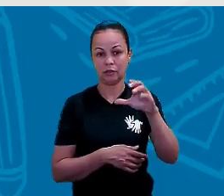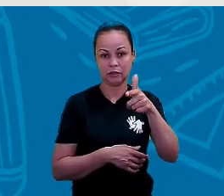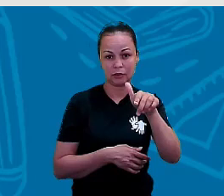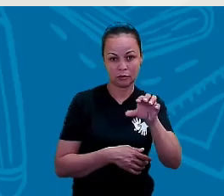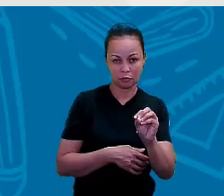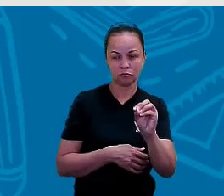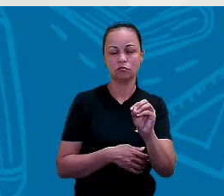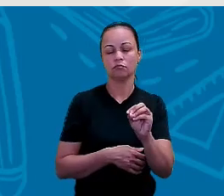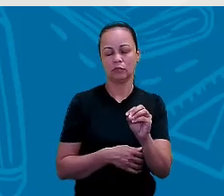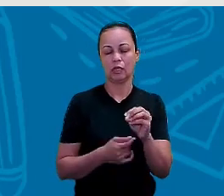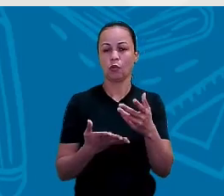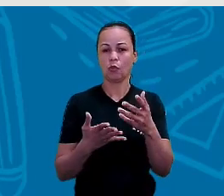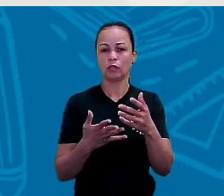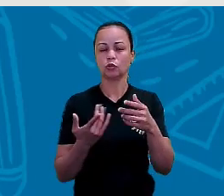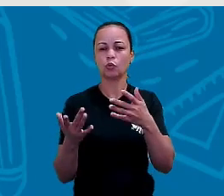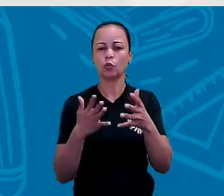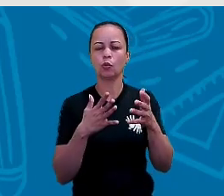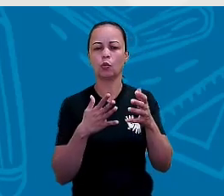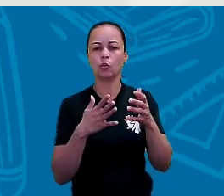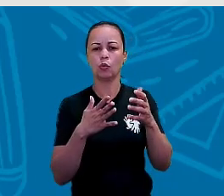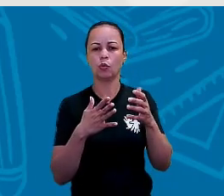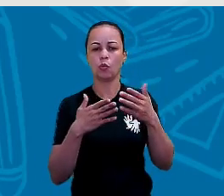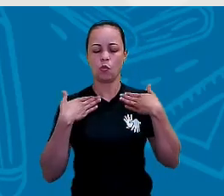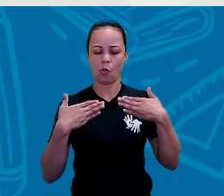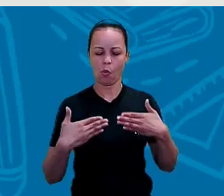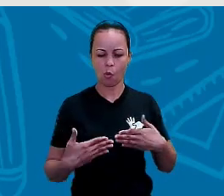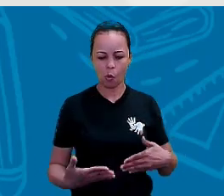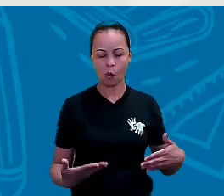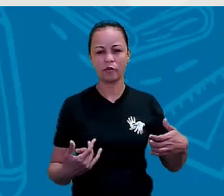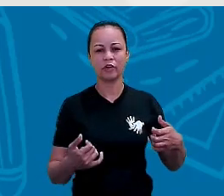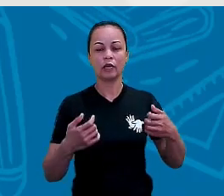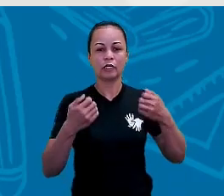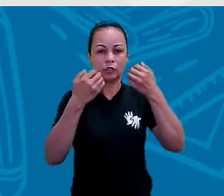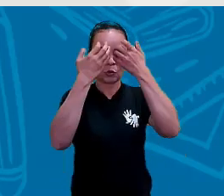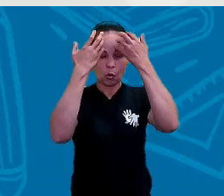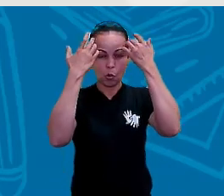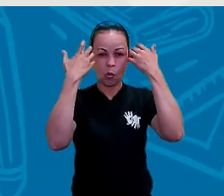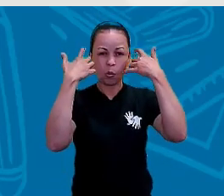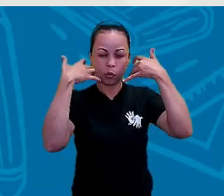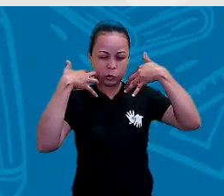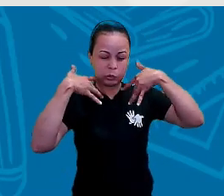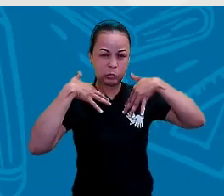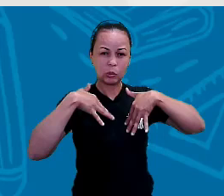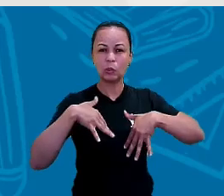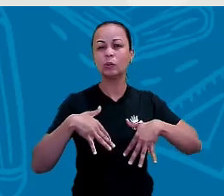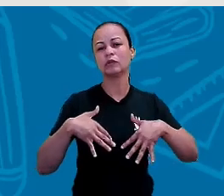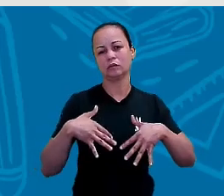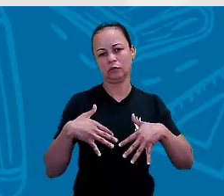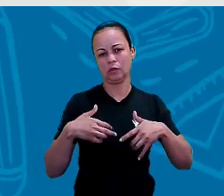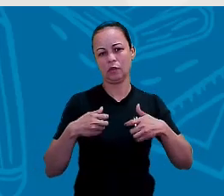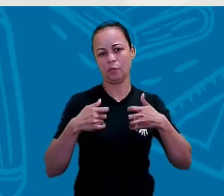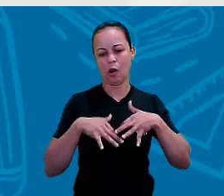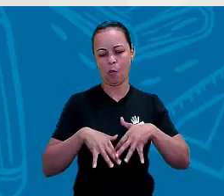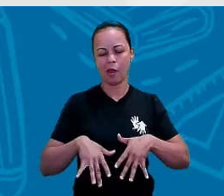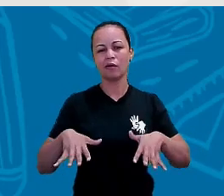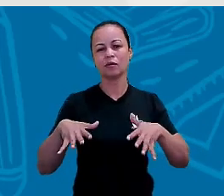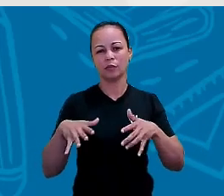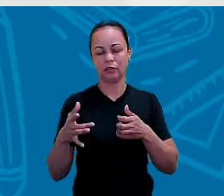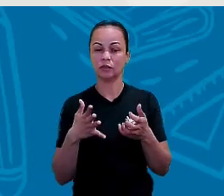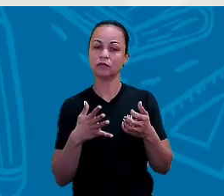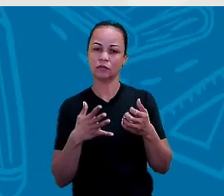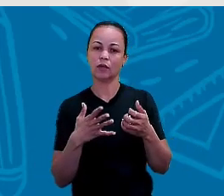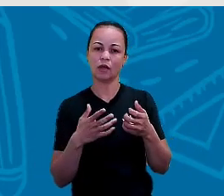à radiação, ao calor, a gente sua, a gente perde água para o meio ambiente através